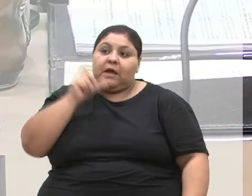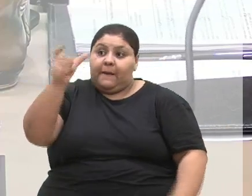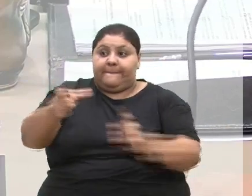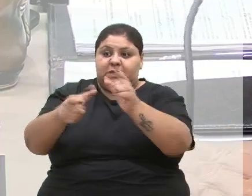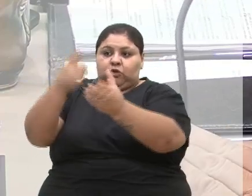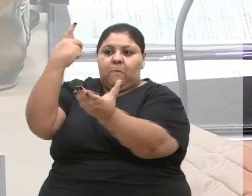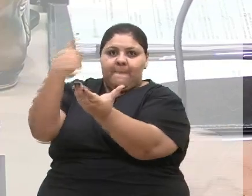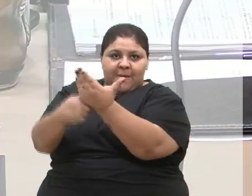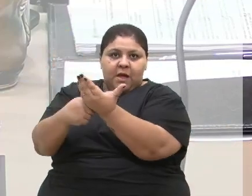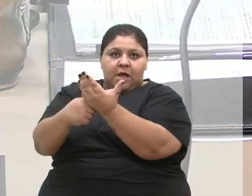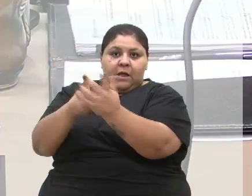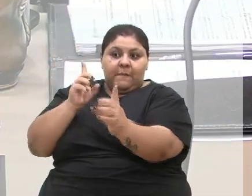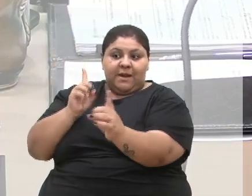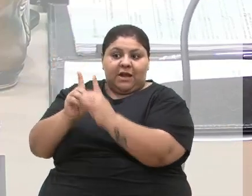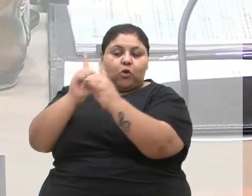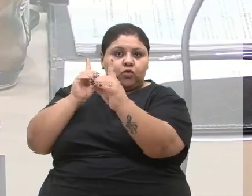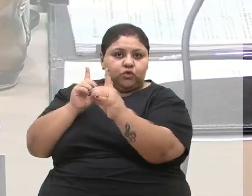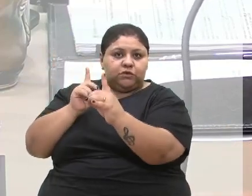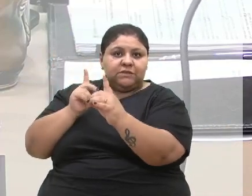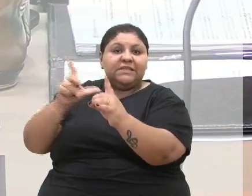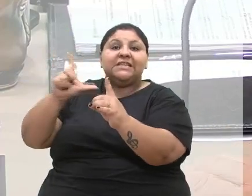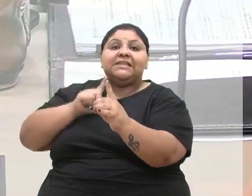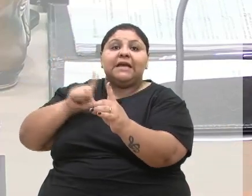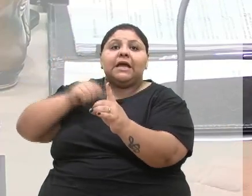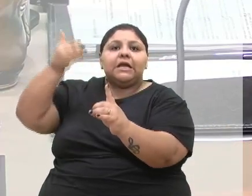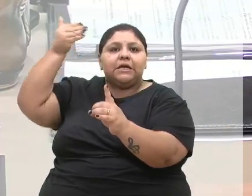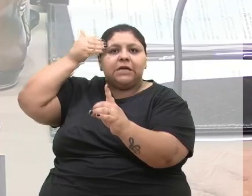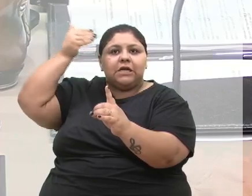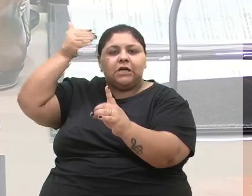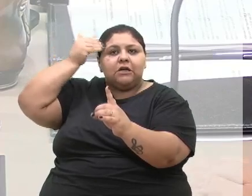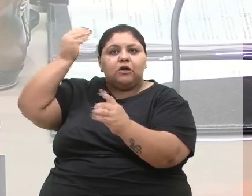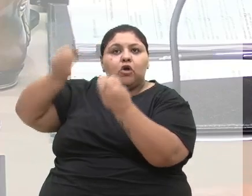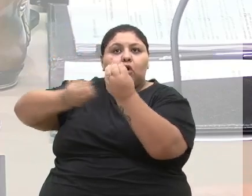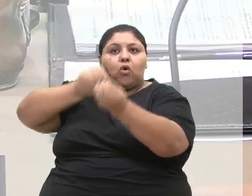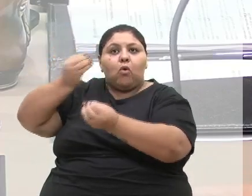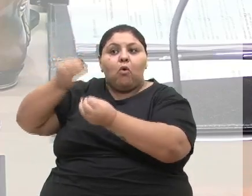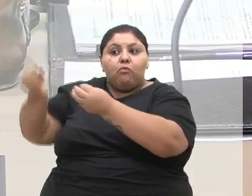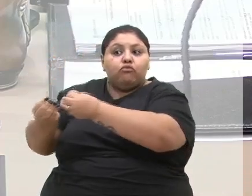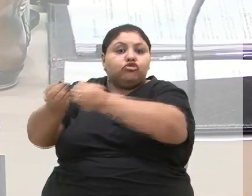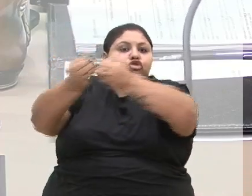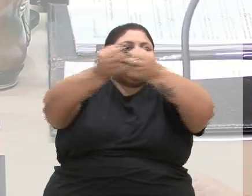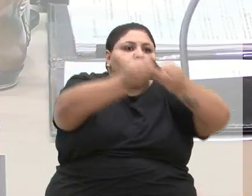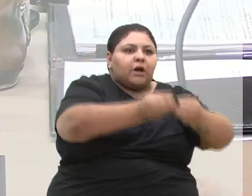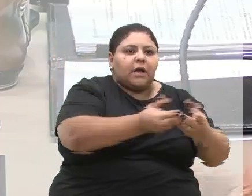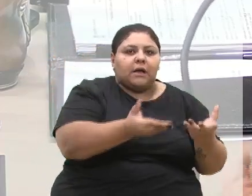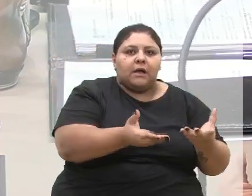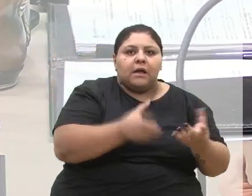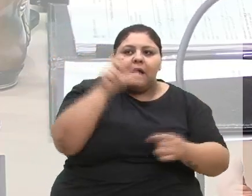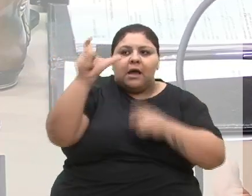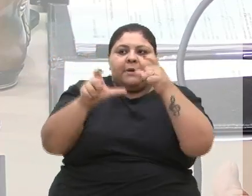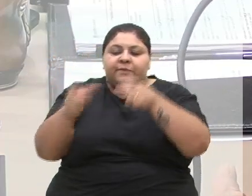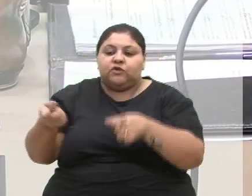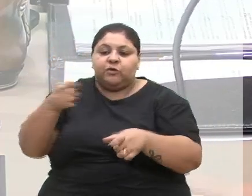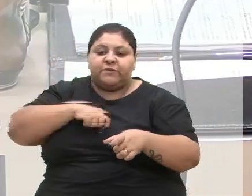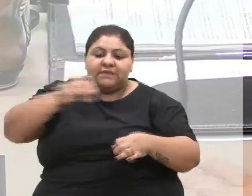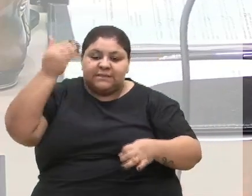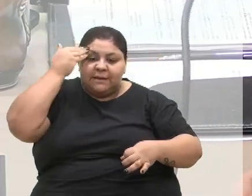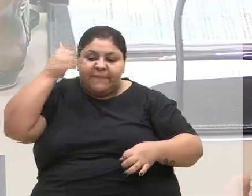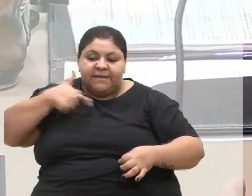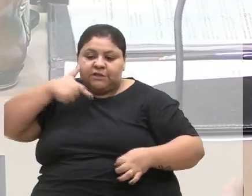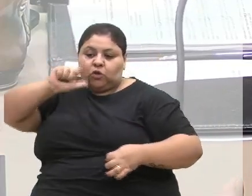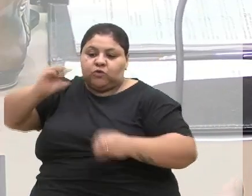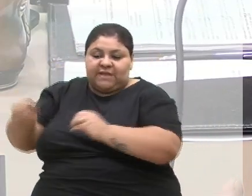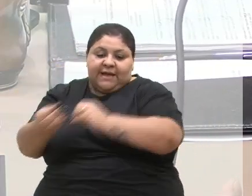marca a consulta, ela tem que saber se ela tem ou não condições de ir, se ela tem ou não o transporte, e senão